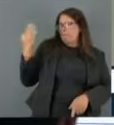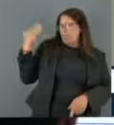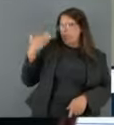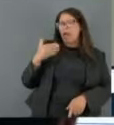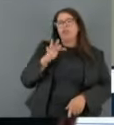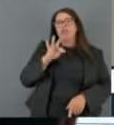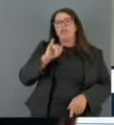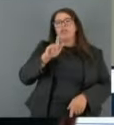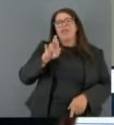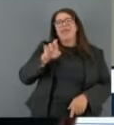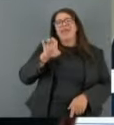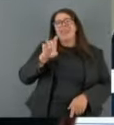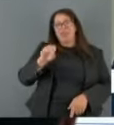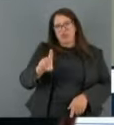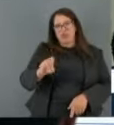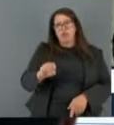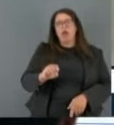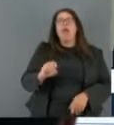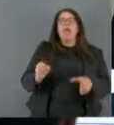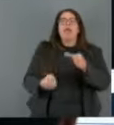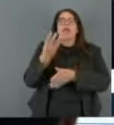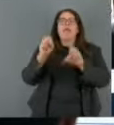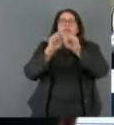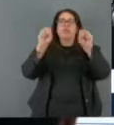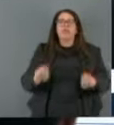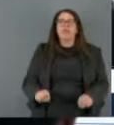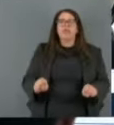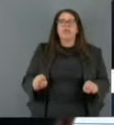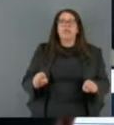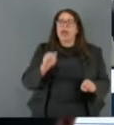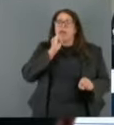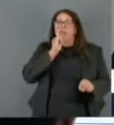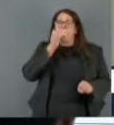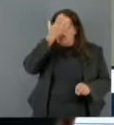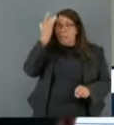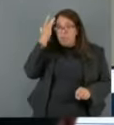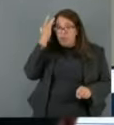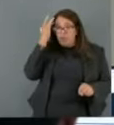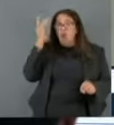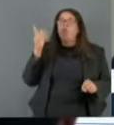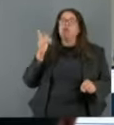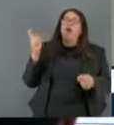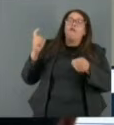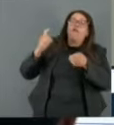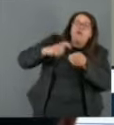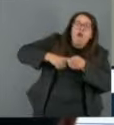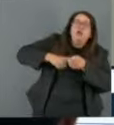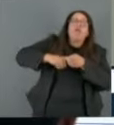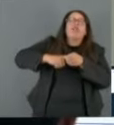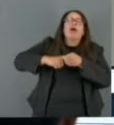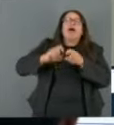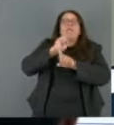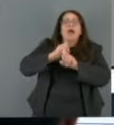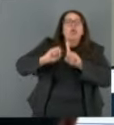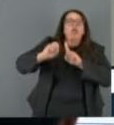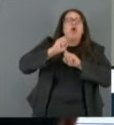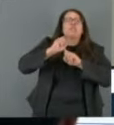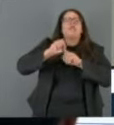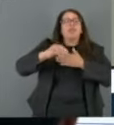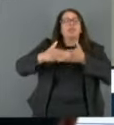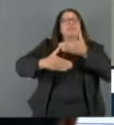duríssima, que estabelece um sistema de progressiva reintegração dos presos na sociedade. Prevê o exame criminológico, nós